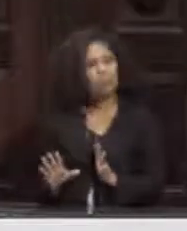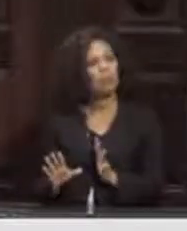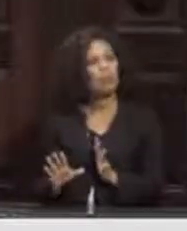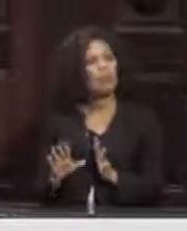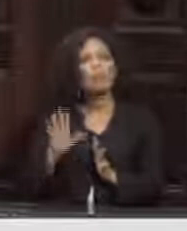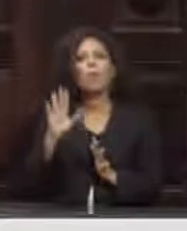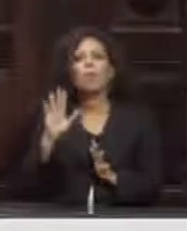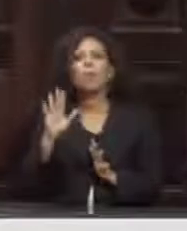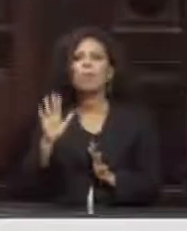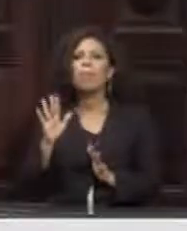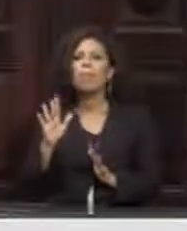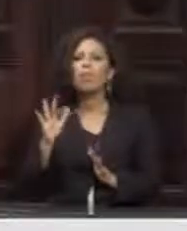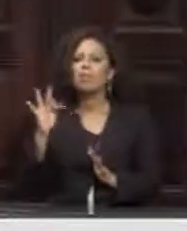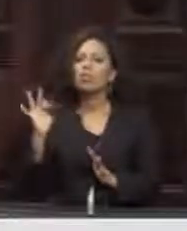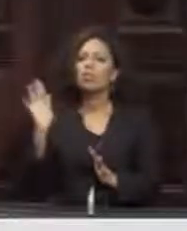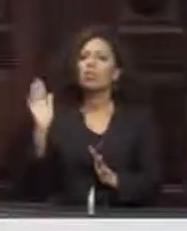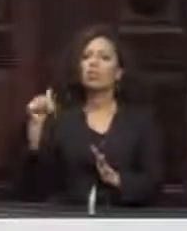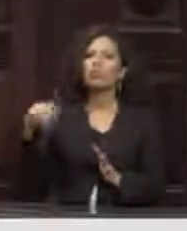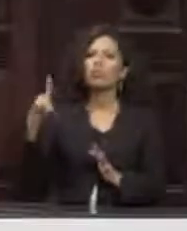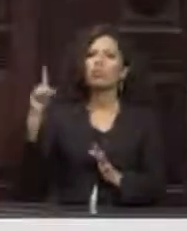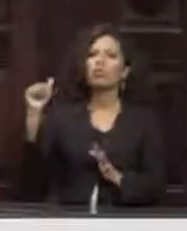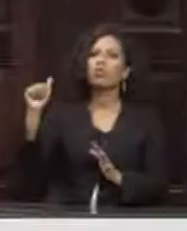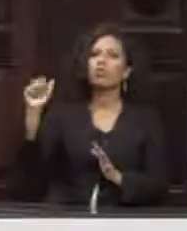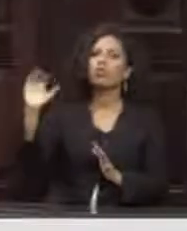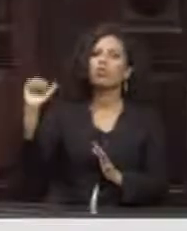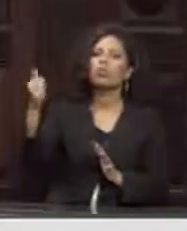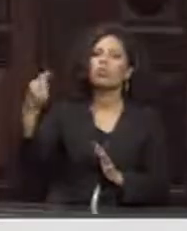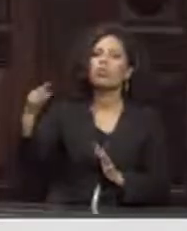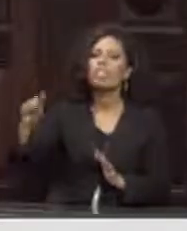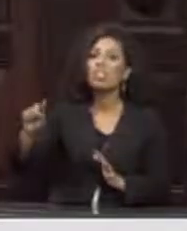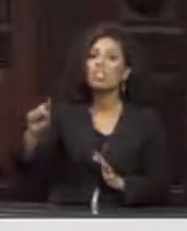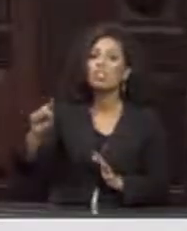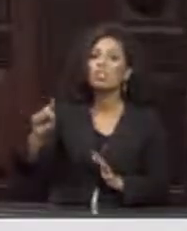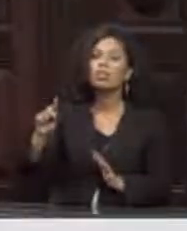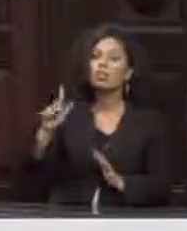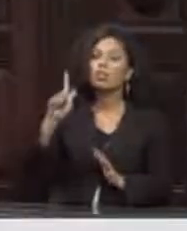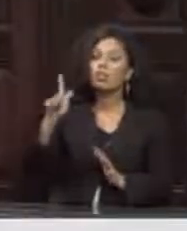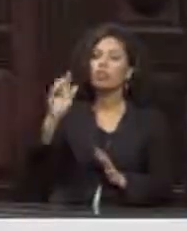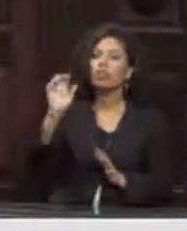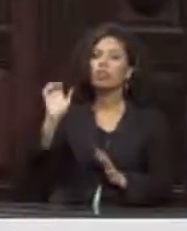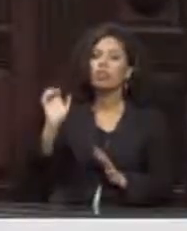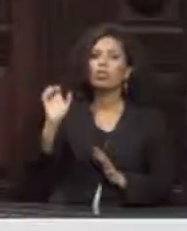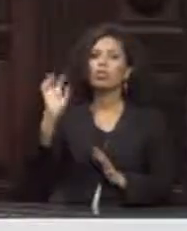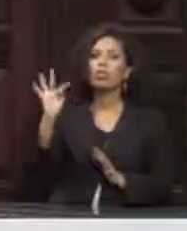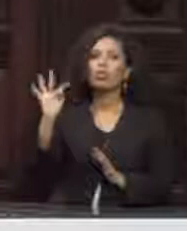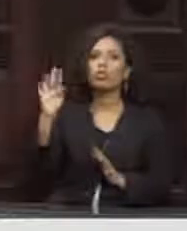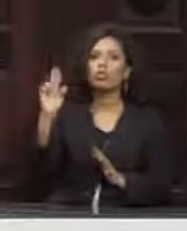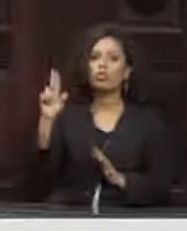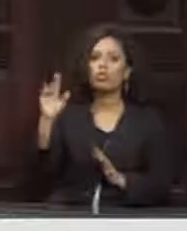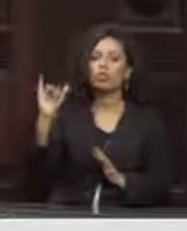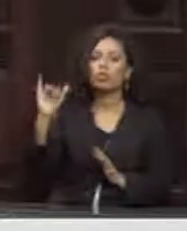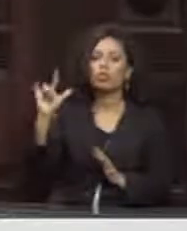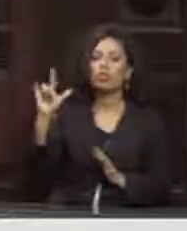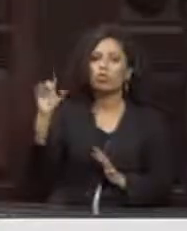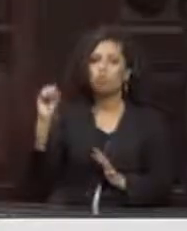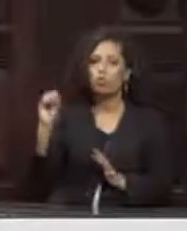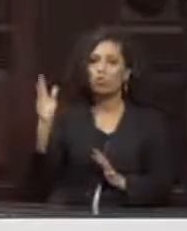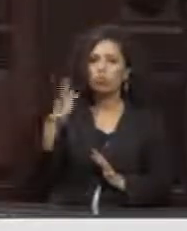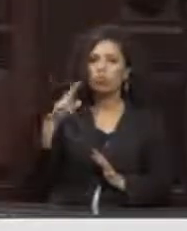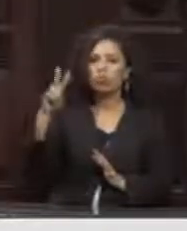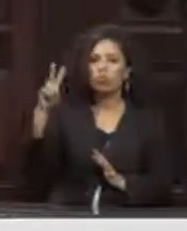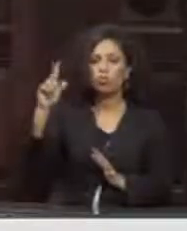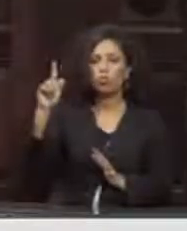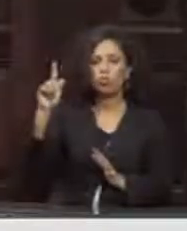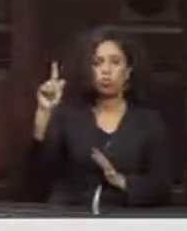Fundação Getúlio Vargas já foi contratada sem licitação, e agora o BNDES também contrata